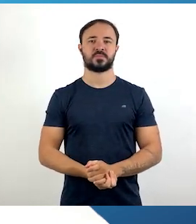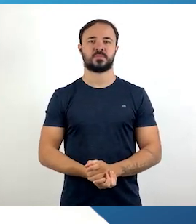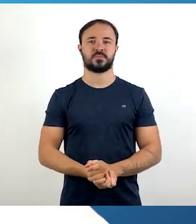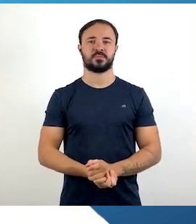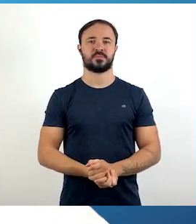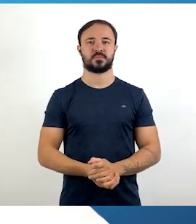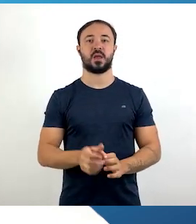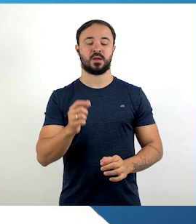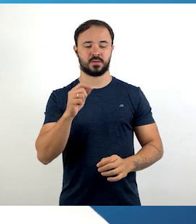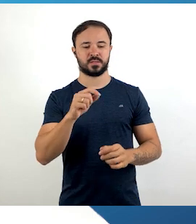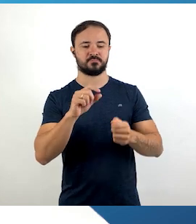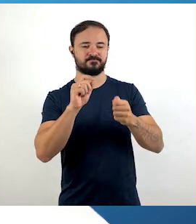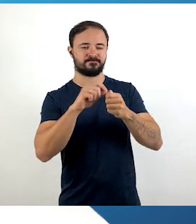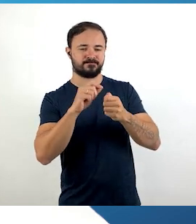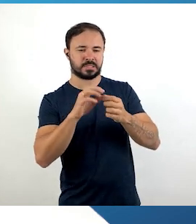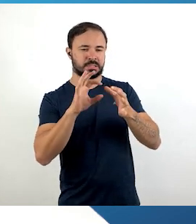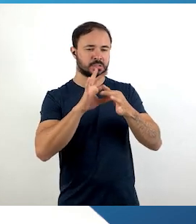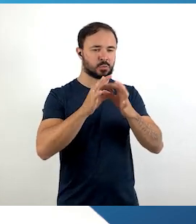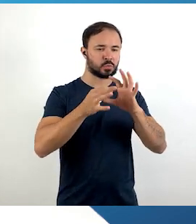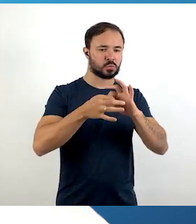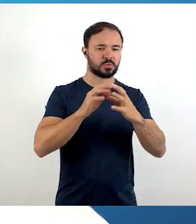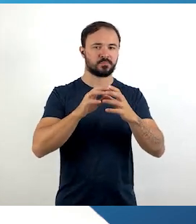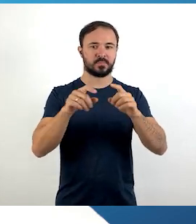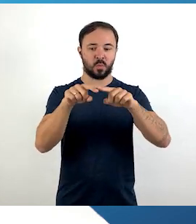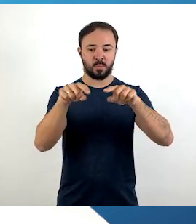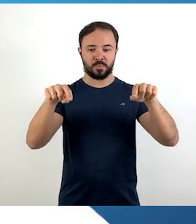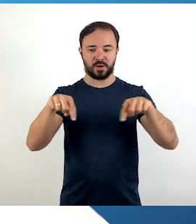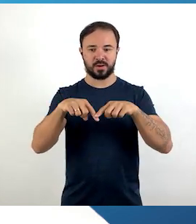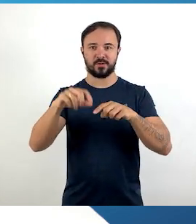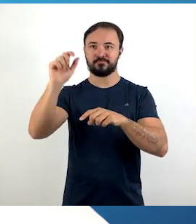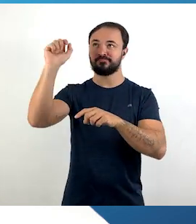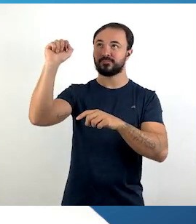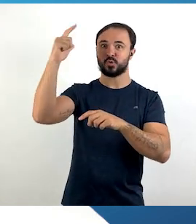Temos a formação então dos painéis solares